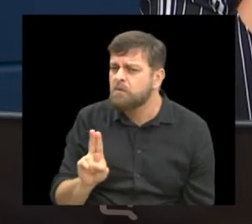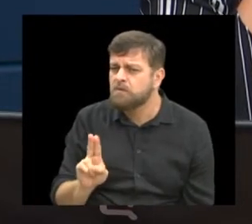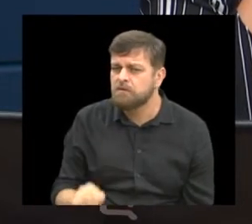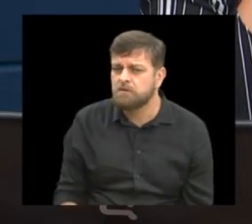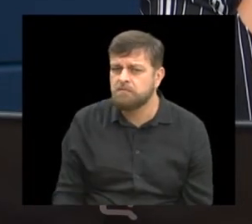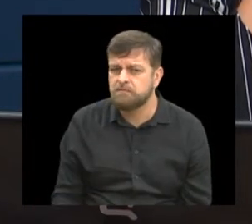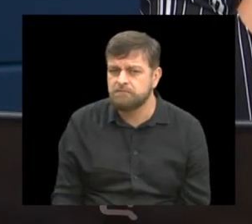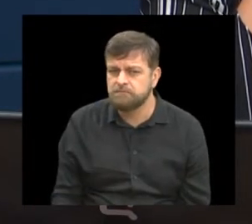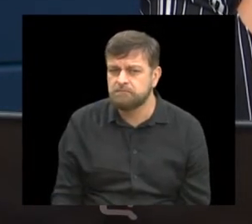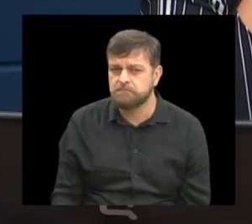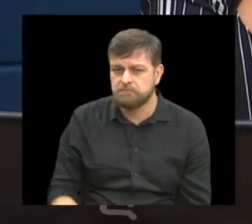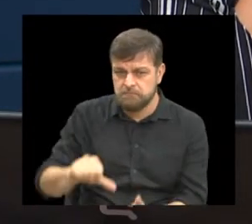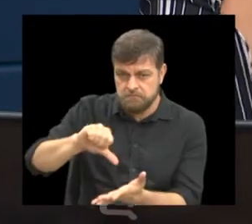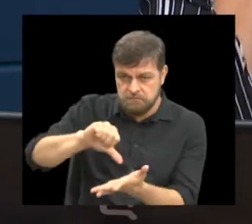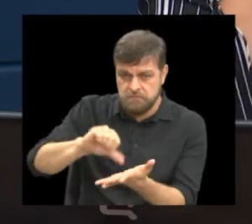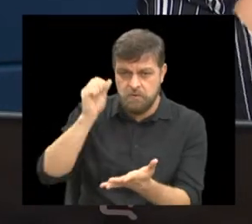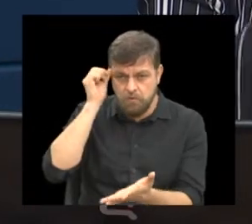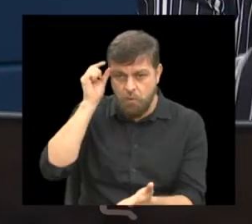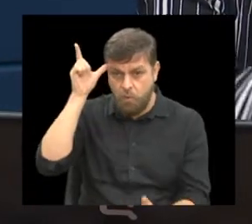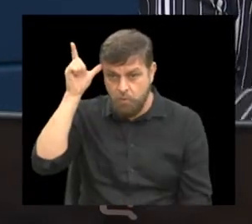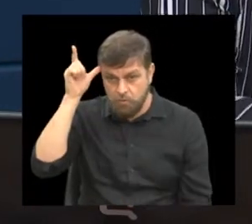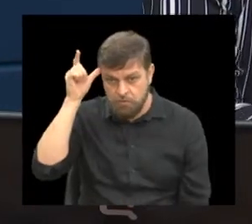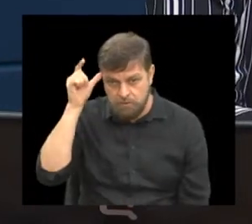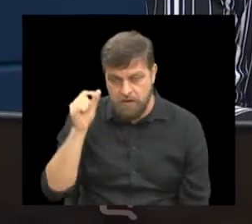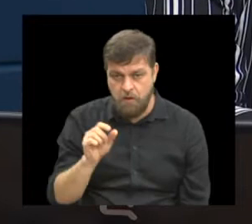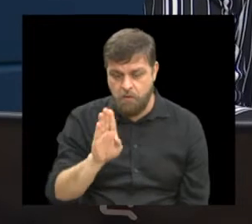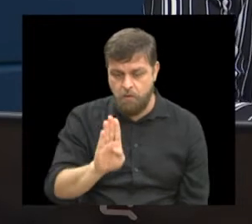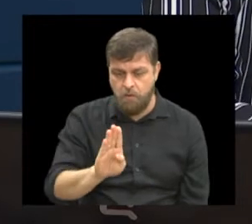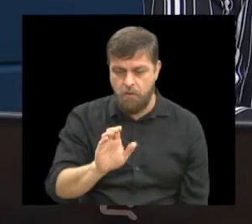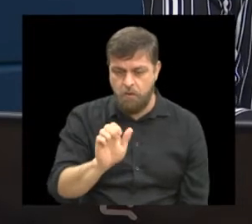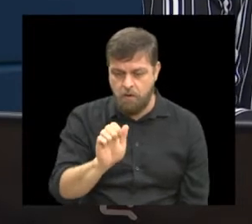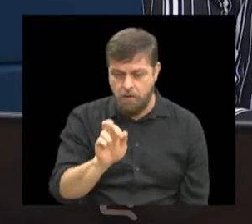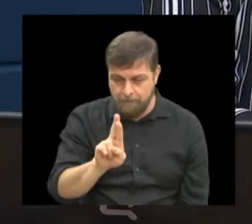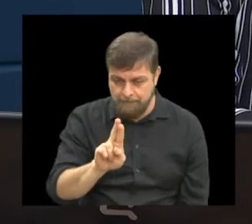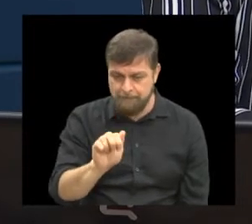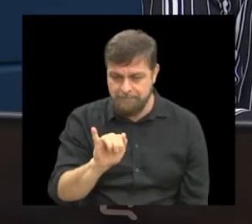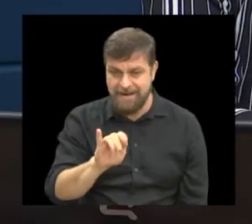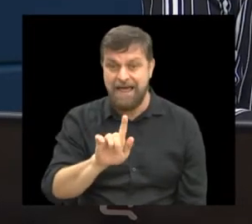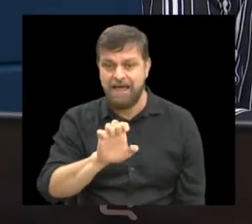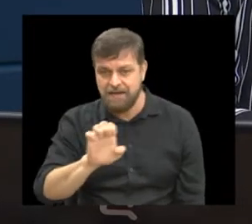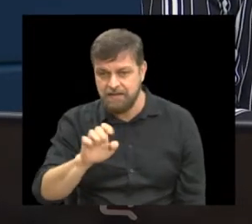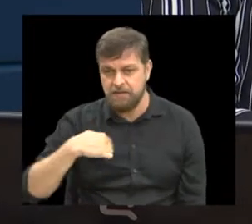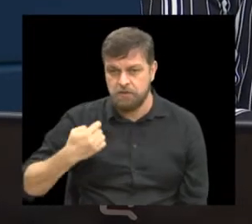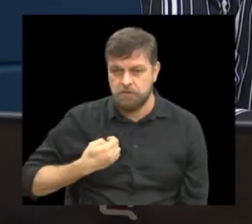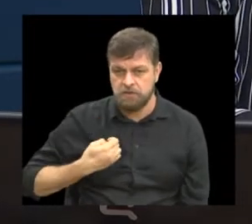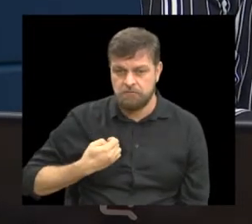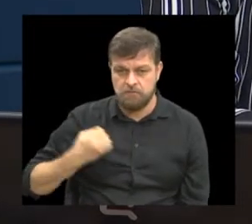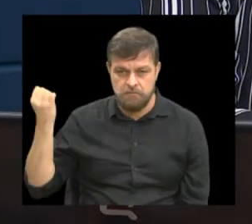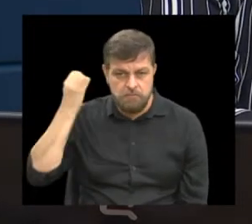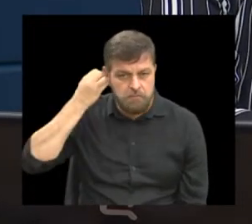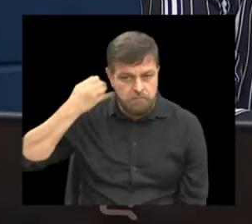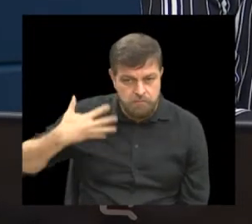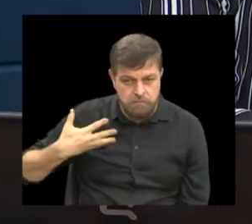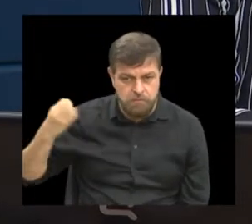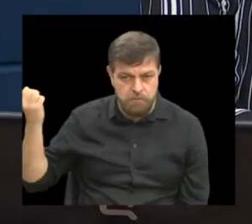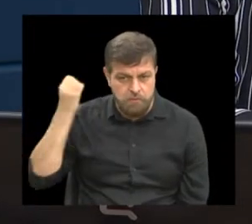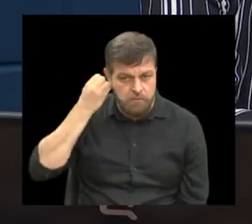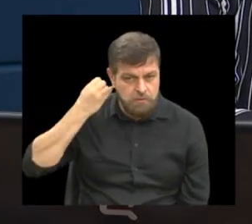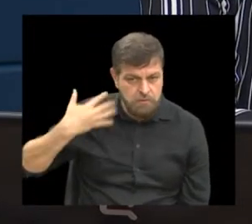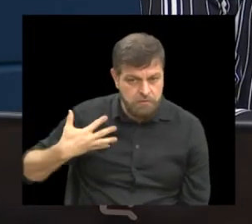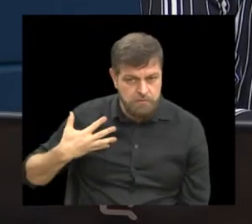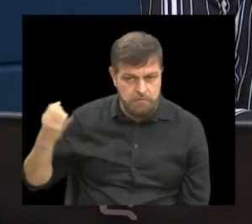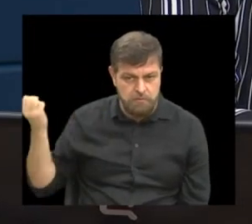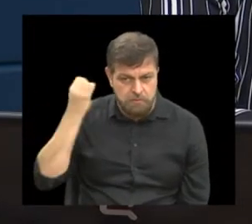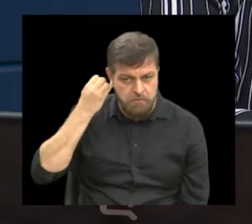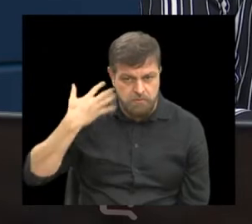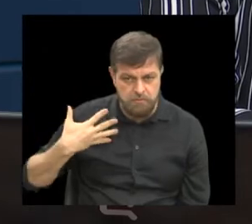fala? Centro Cultural Luiz Braille. E, então, nós vamos fazer a descrição lendo as telas, tá? Passo para